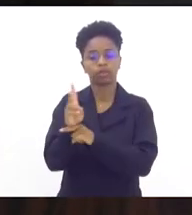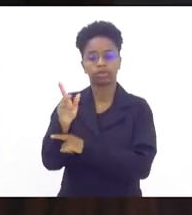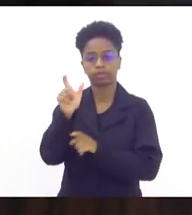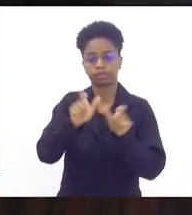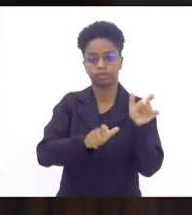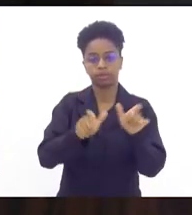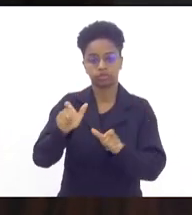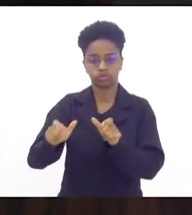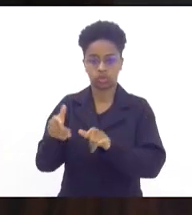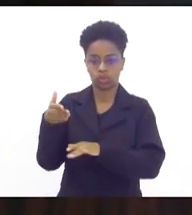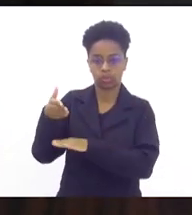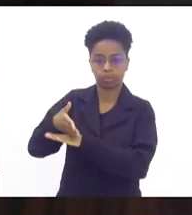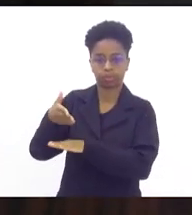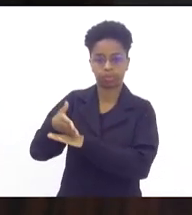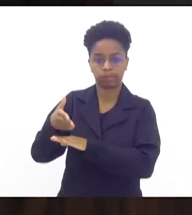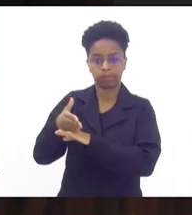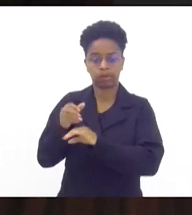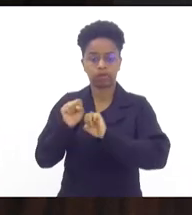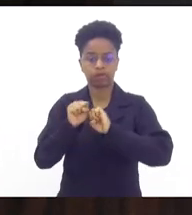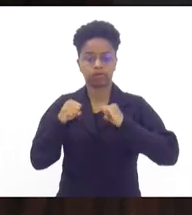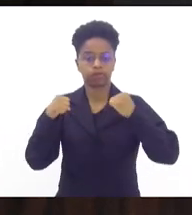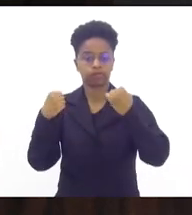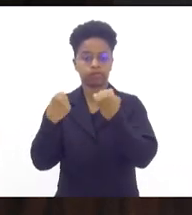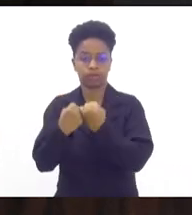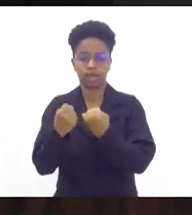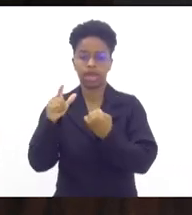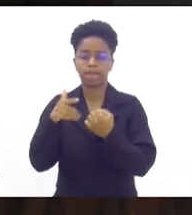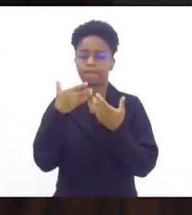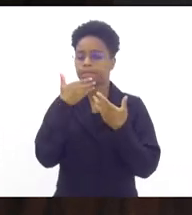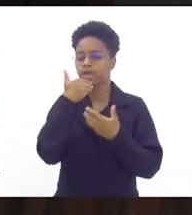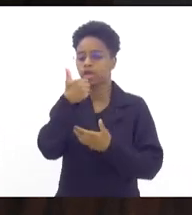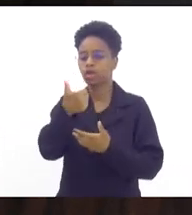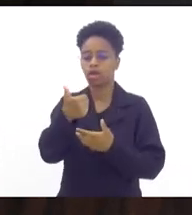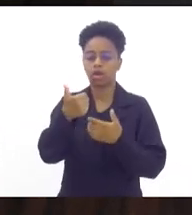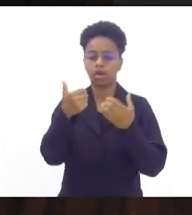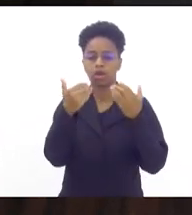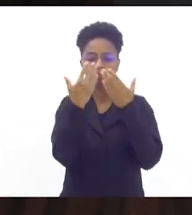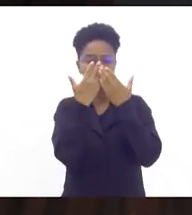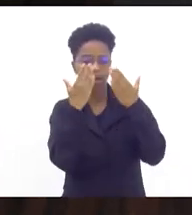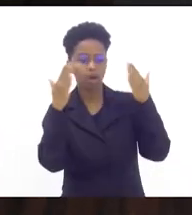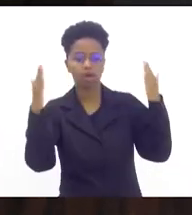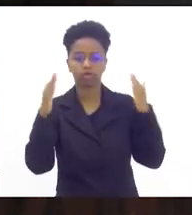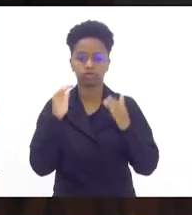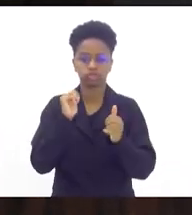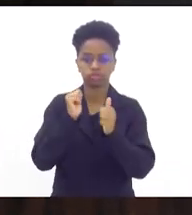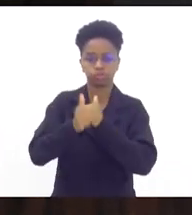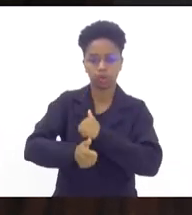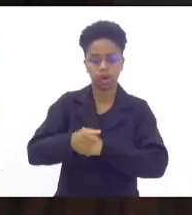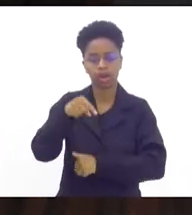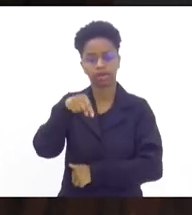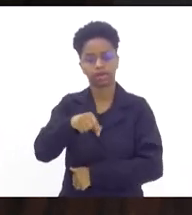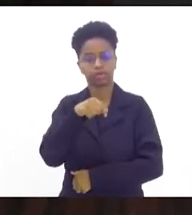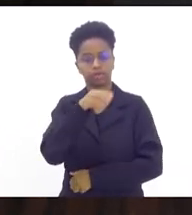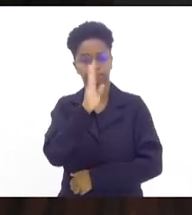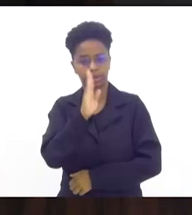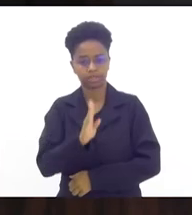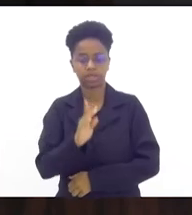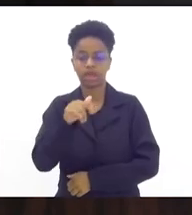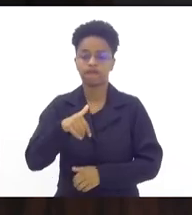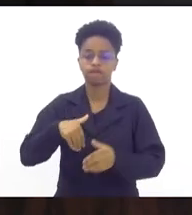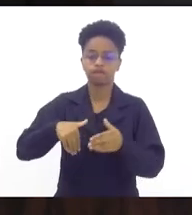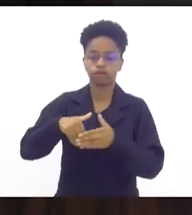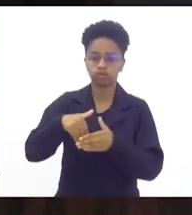pessoas que frequenta o maior espetáculos esportivo do Brasil que são as partilhas de futebol